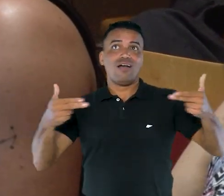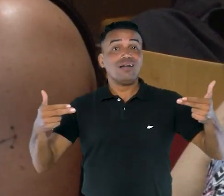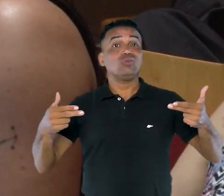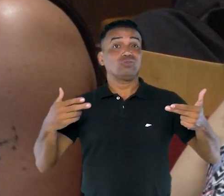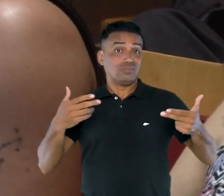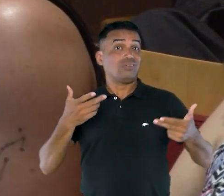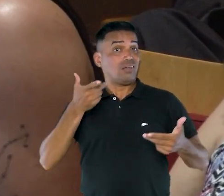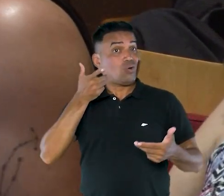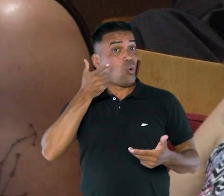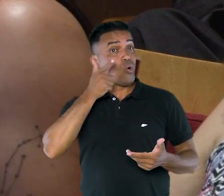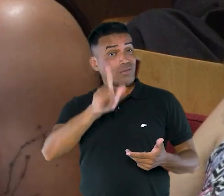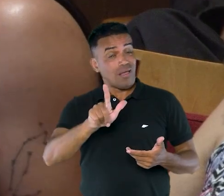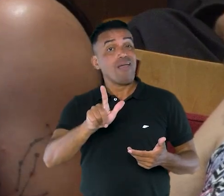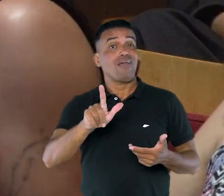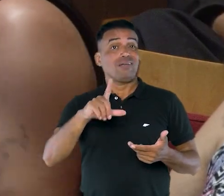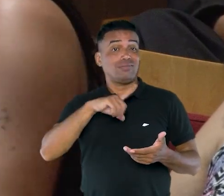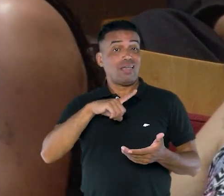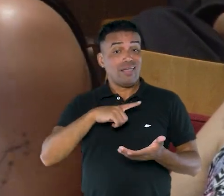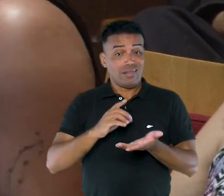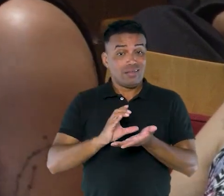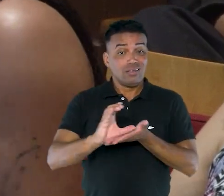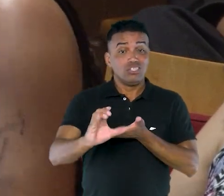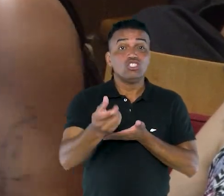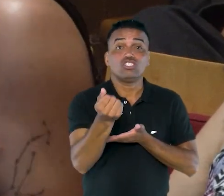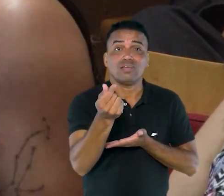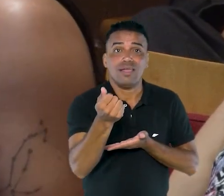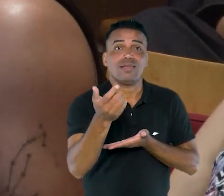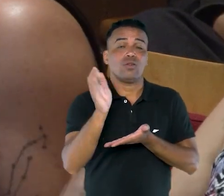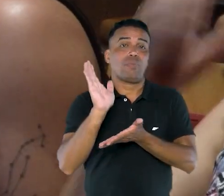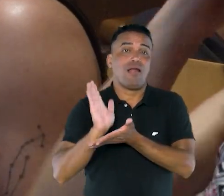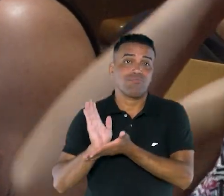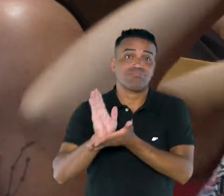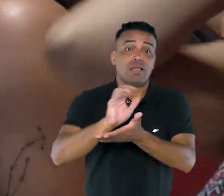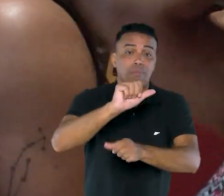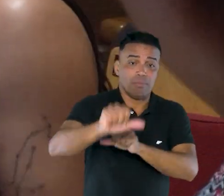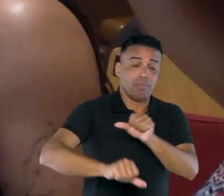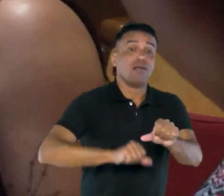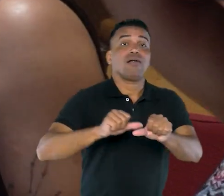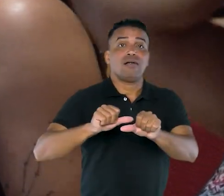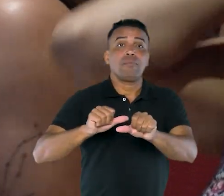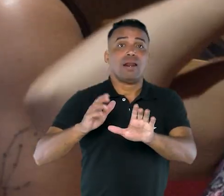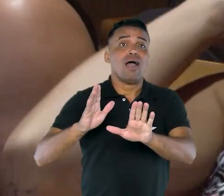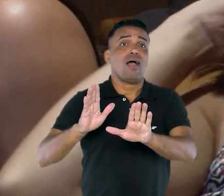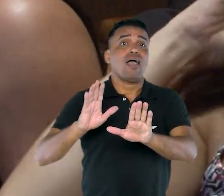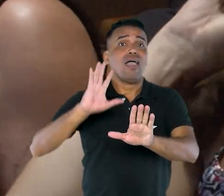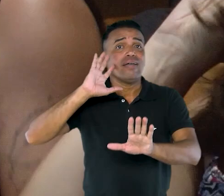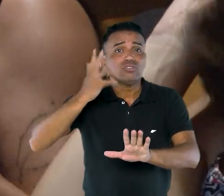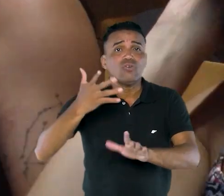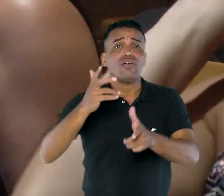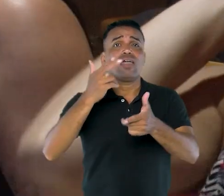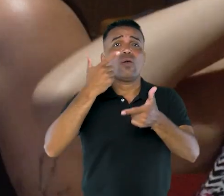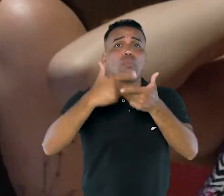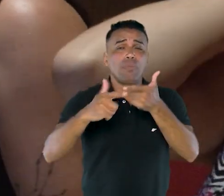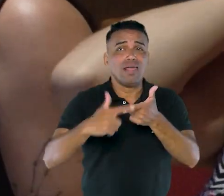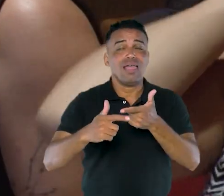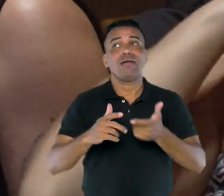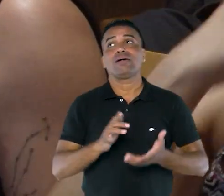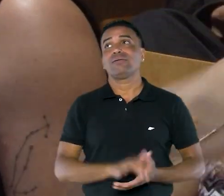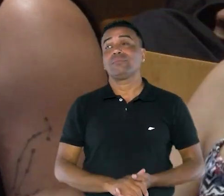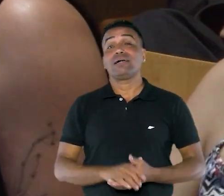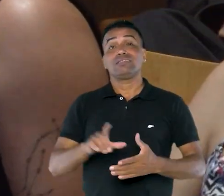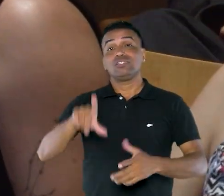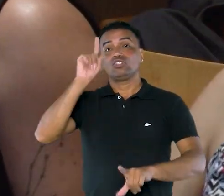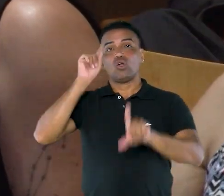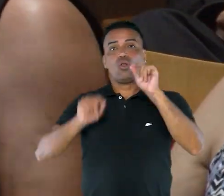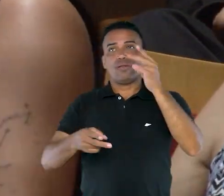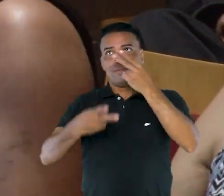tem até o dinheiro do Estado em caixa, e ele escolhe nos deixar continuamente